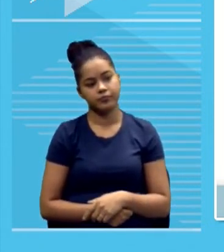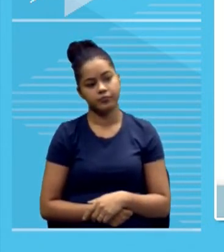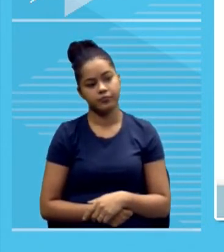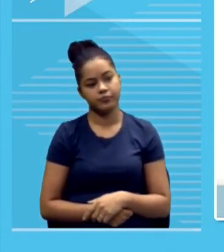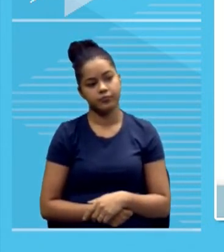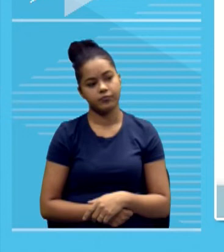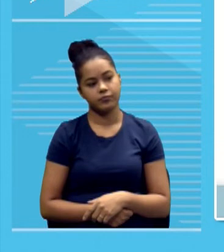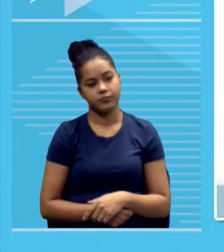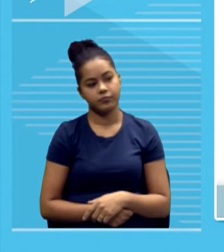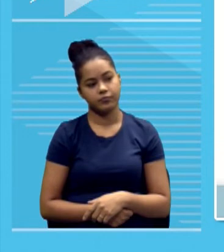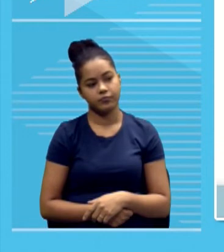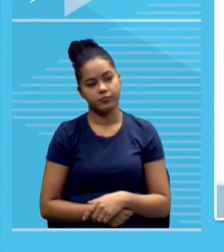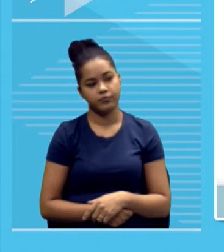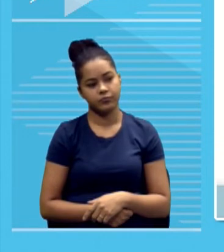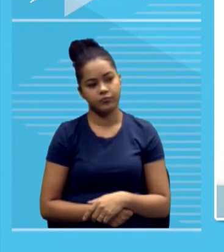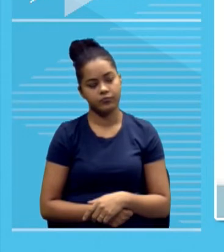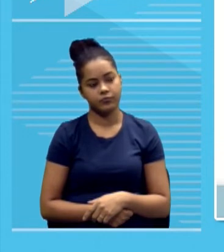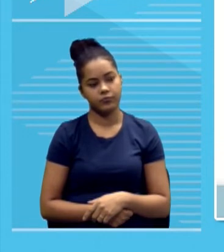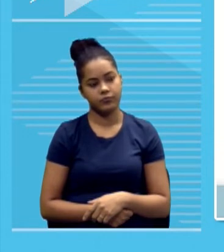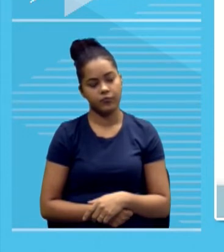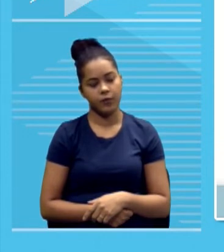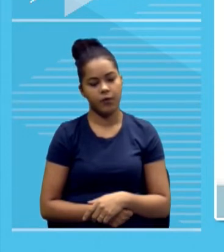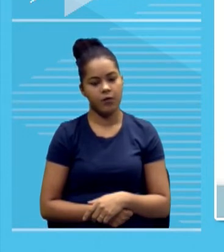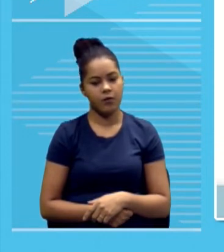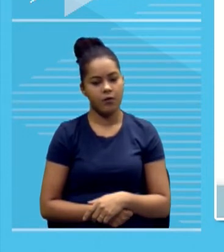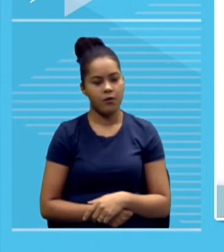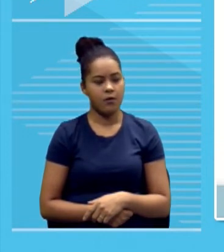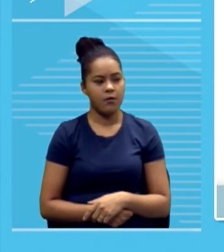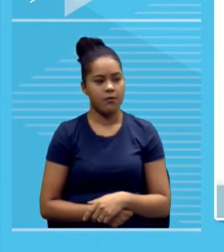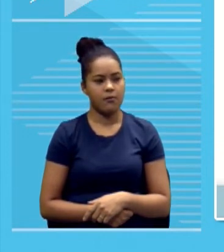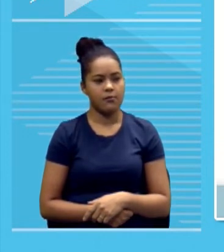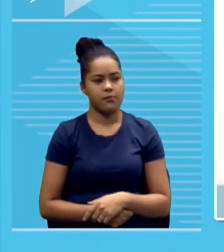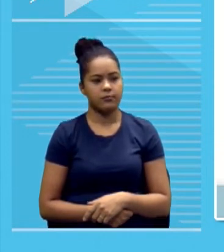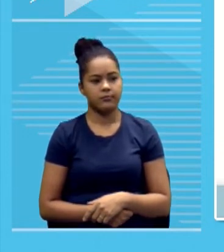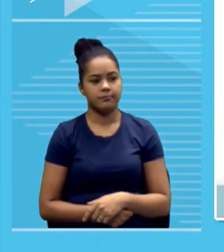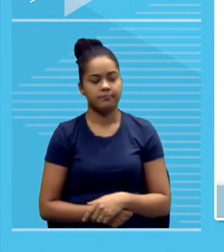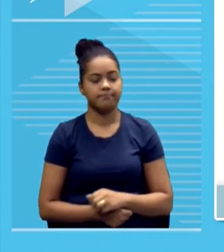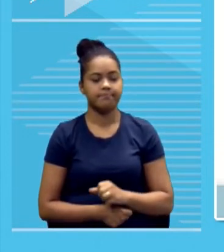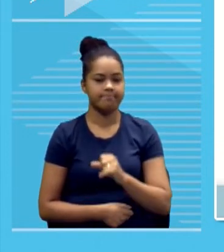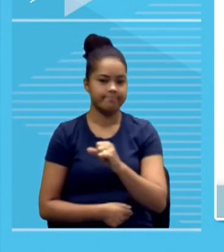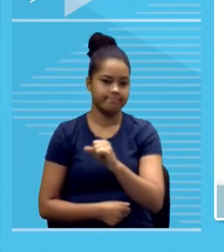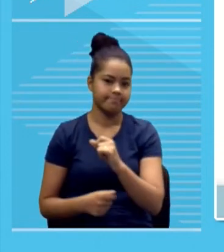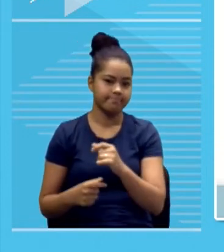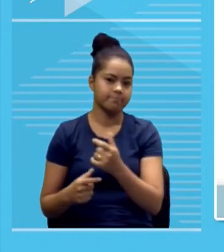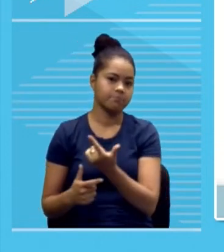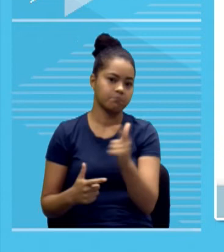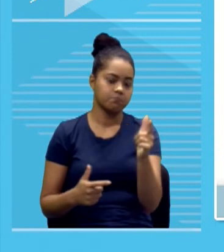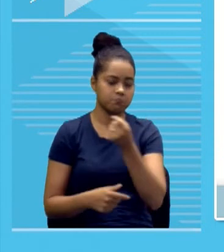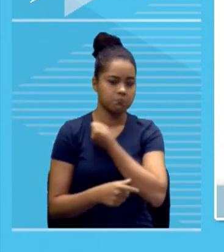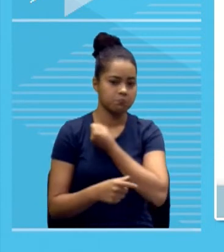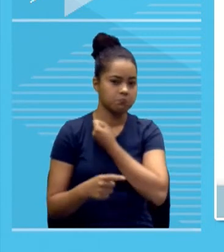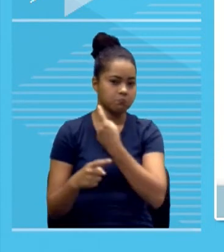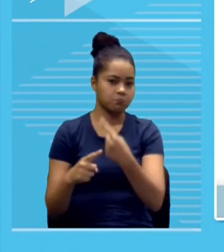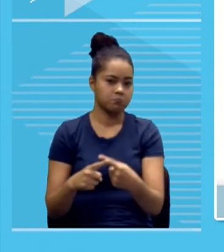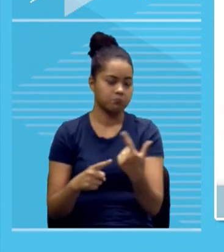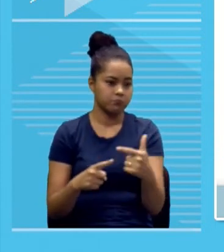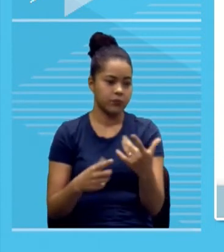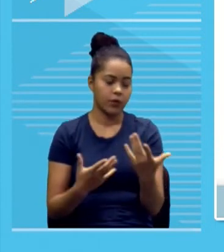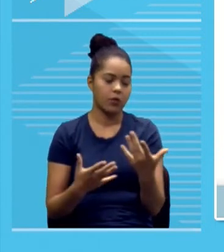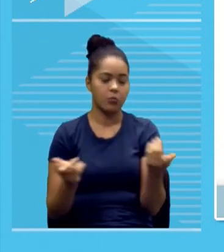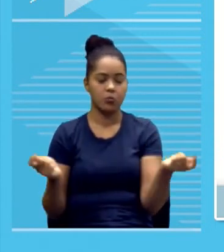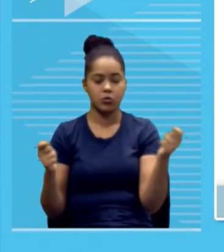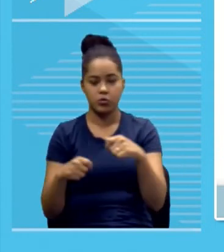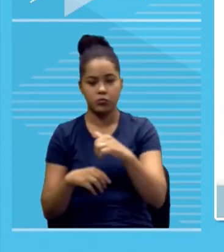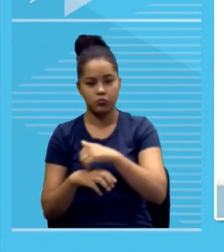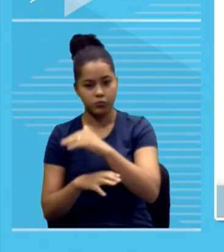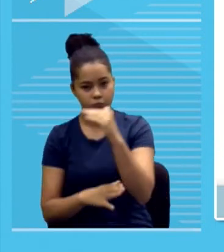esse valor aí dentro do 3. Se não tiver nenhum múltiplo entre eles, você pode multiplicar todos. Se você não quiser se